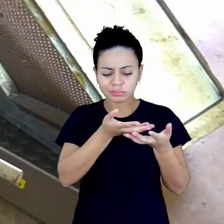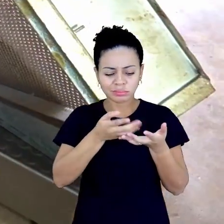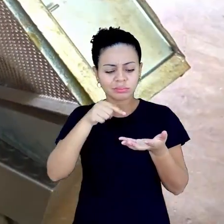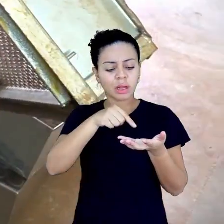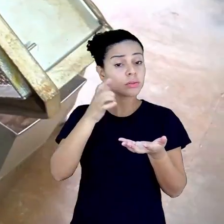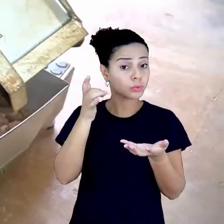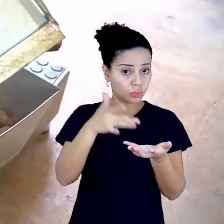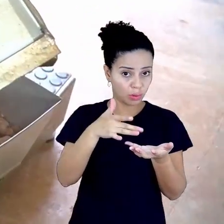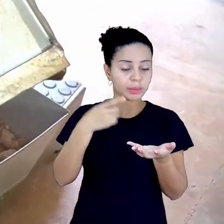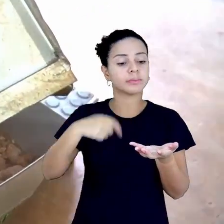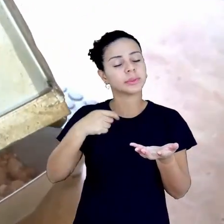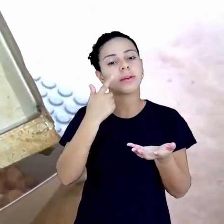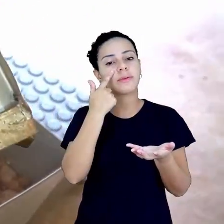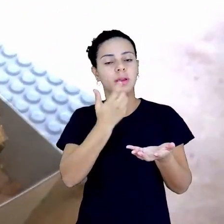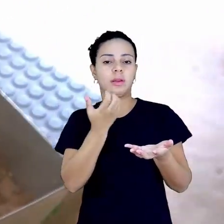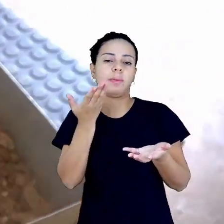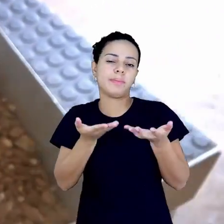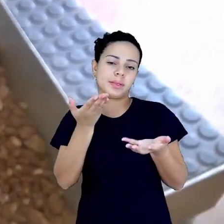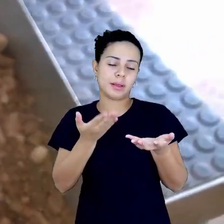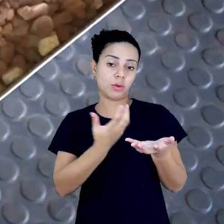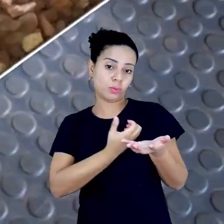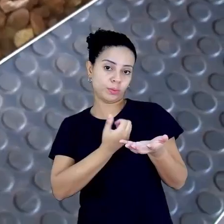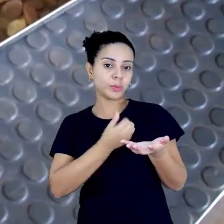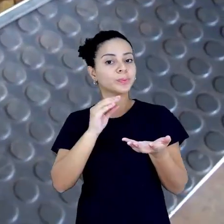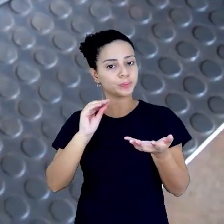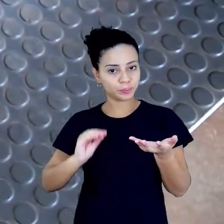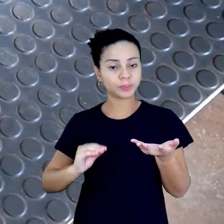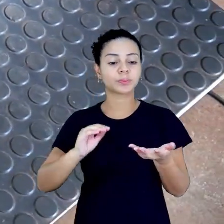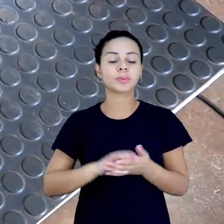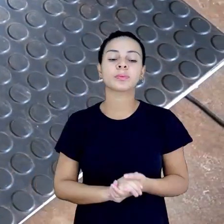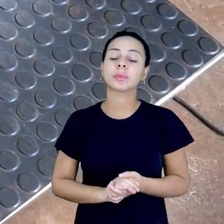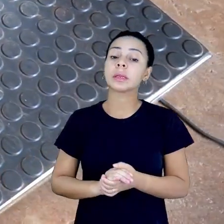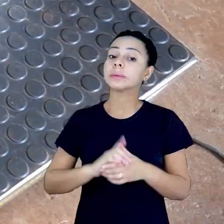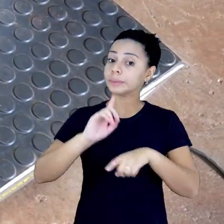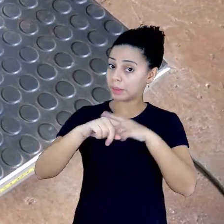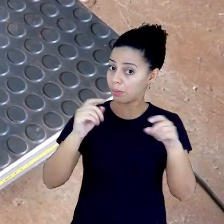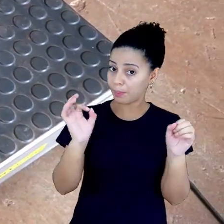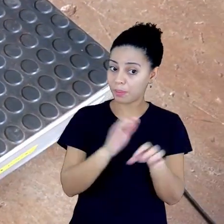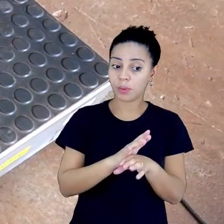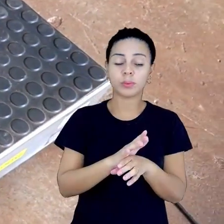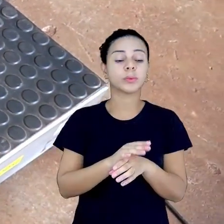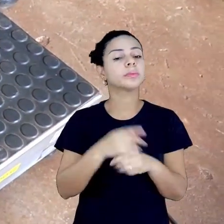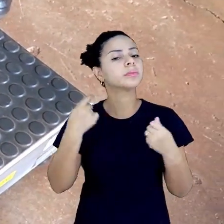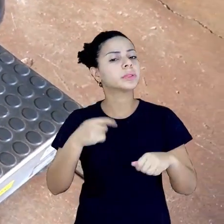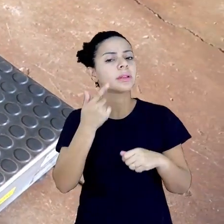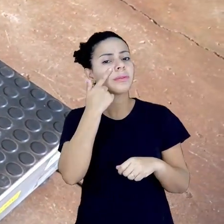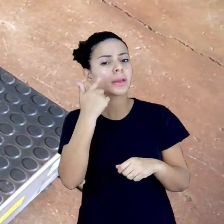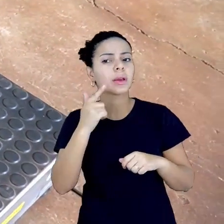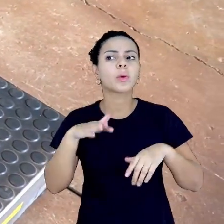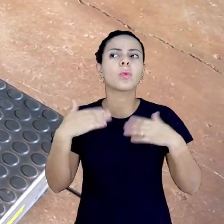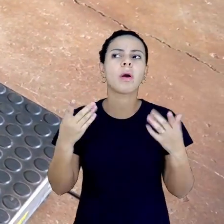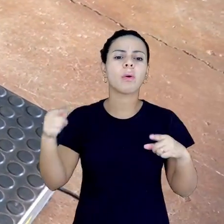para medição de massa e determinação de valor percentual. Concluído o peneiramento, deve-se avaliar em qual